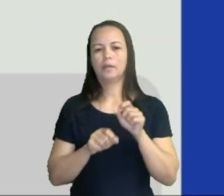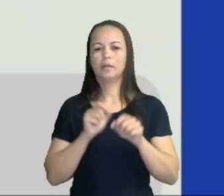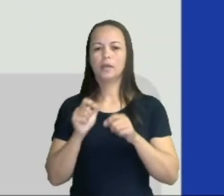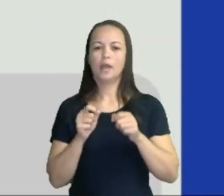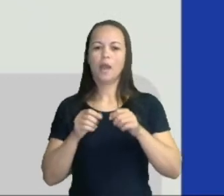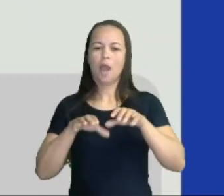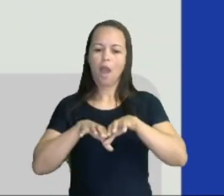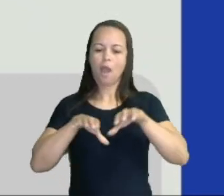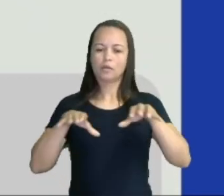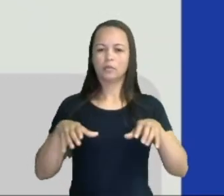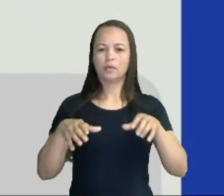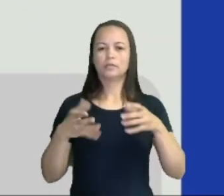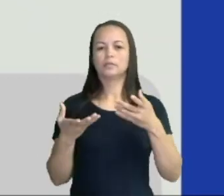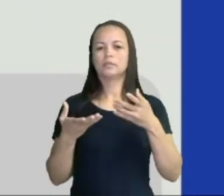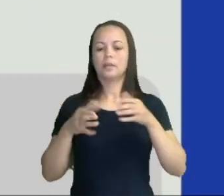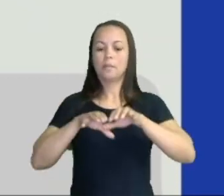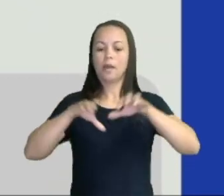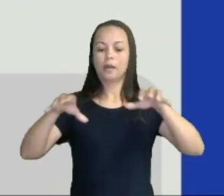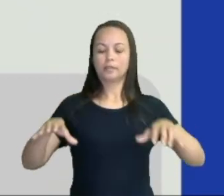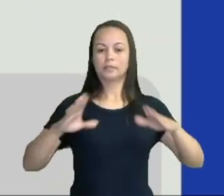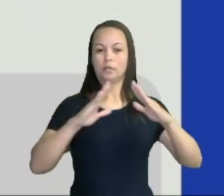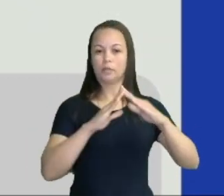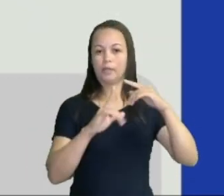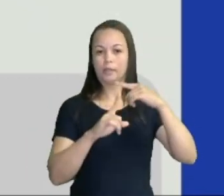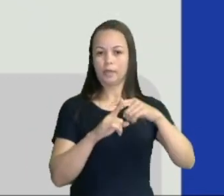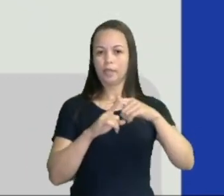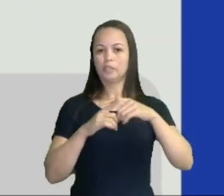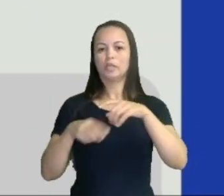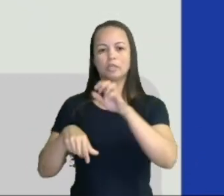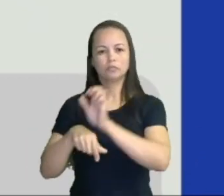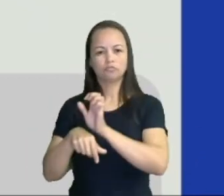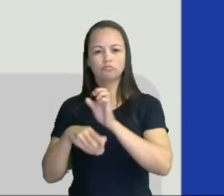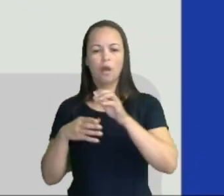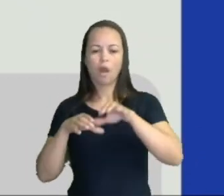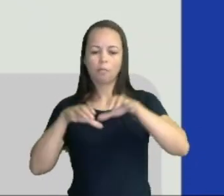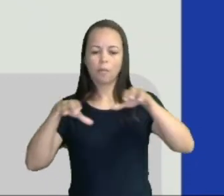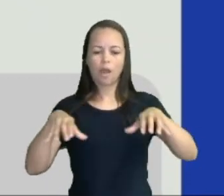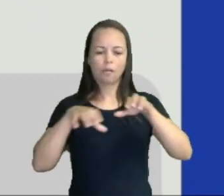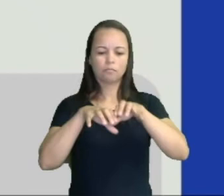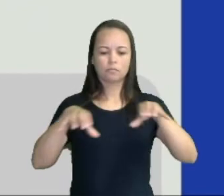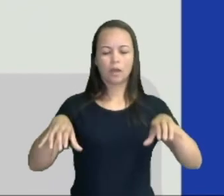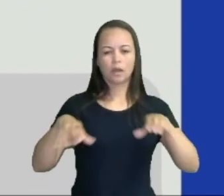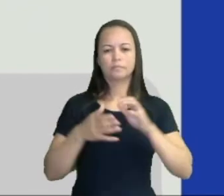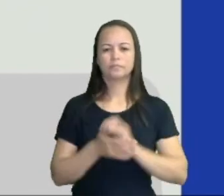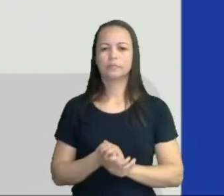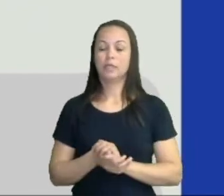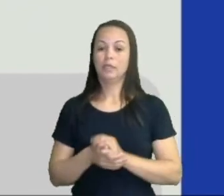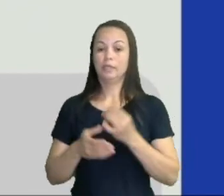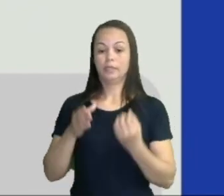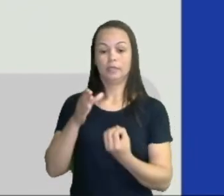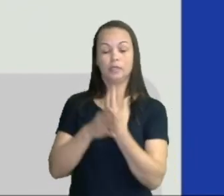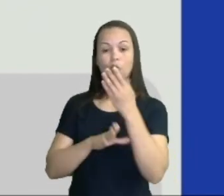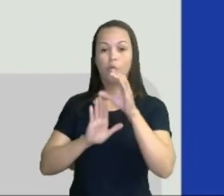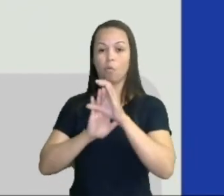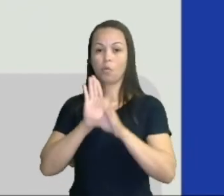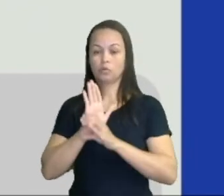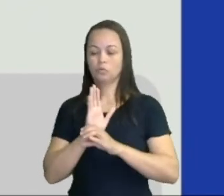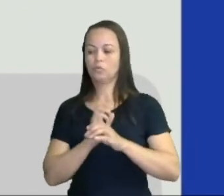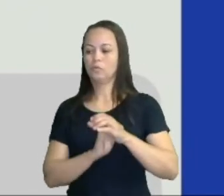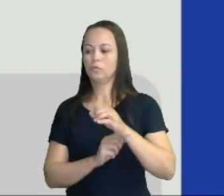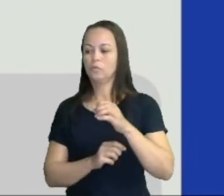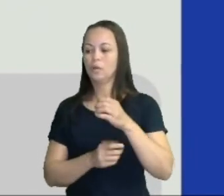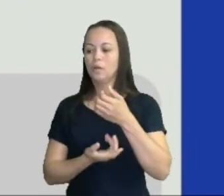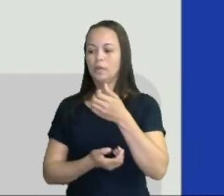a separação entre igreja e Estado. Então, vejam, ele criou esse código em 1804,